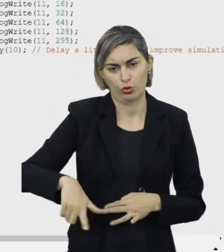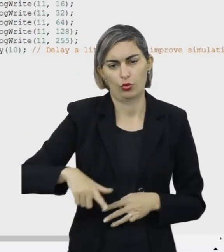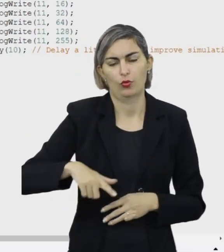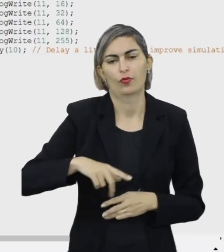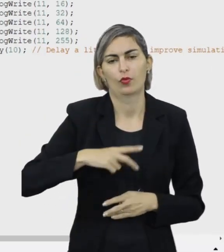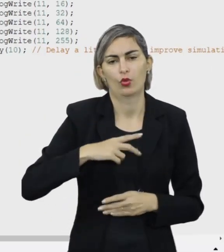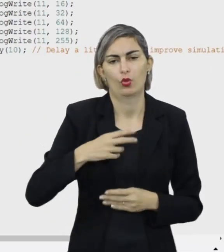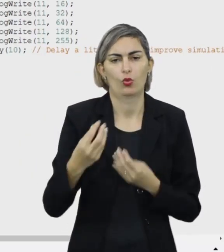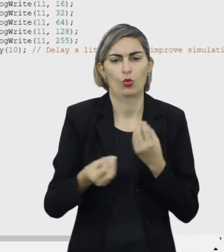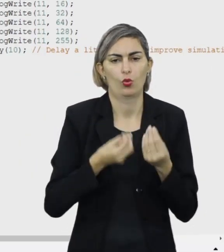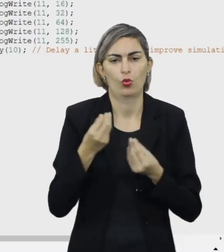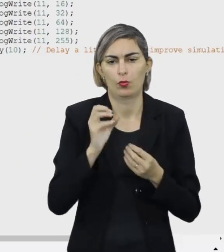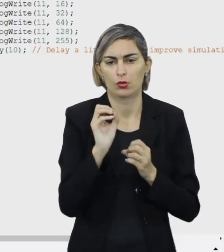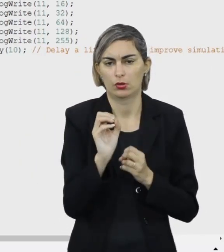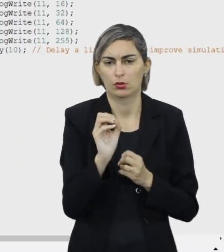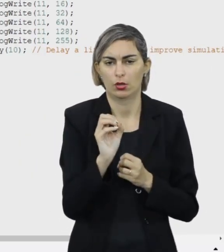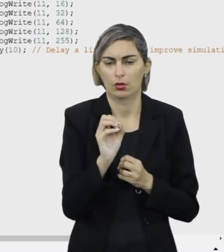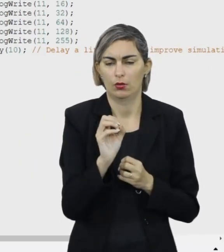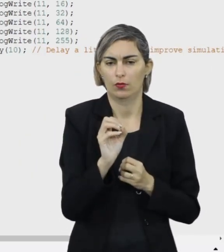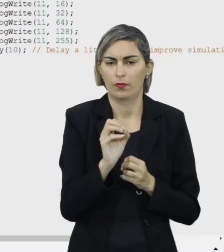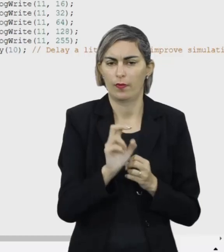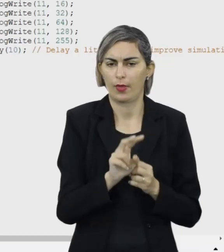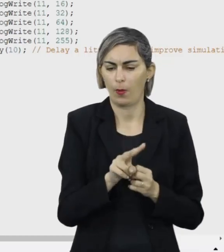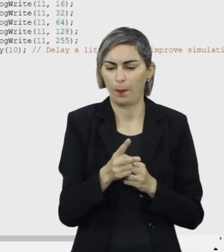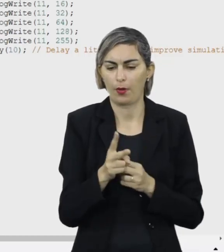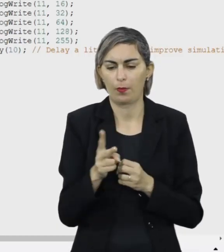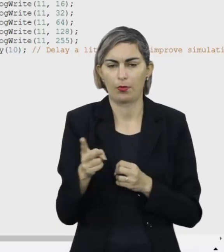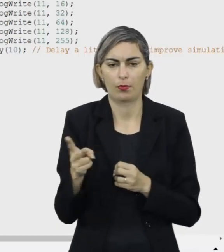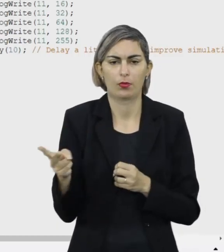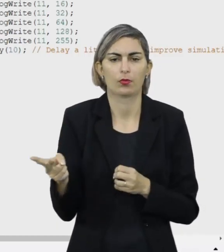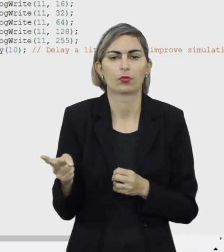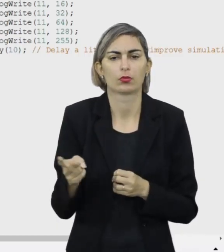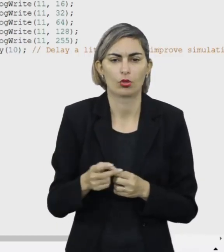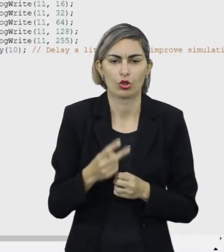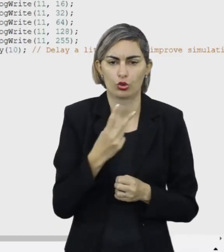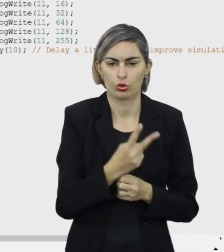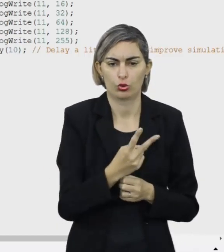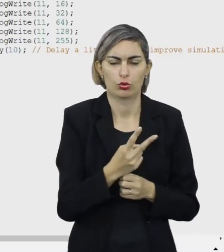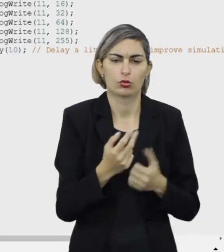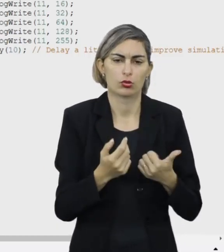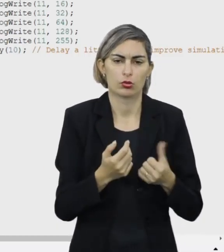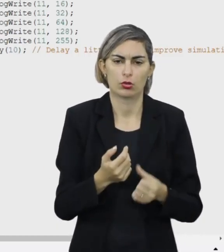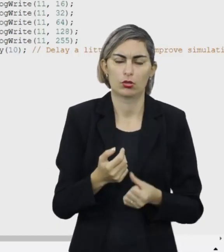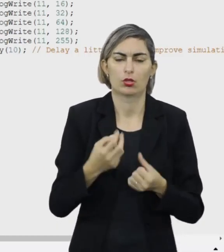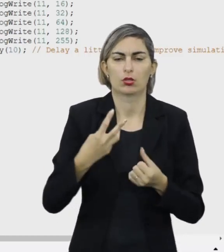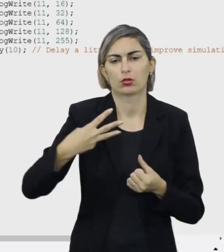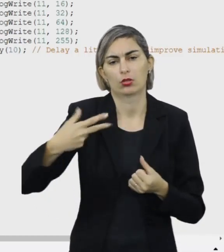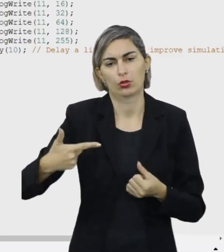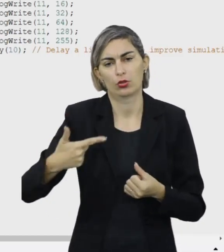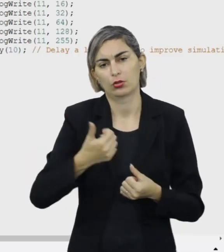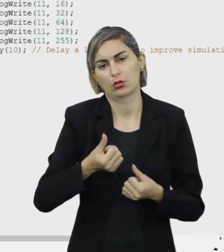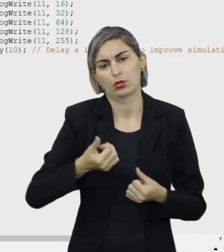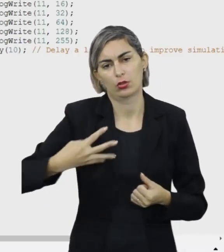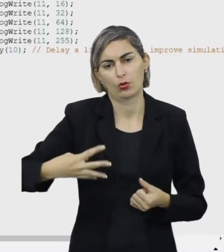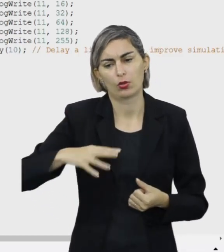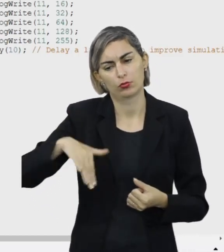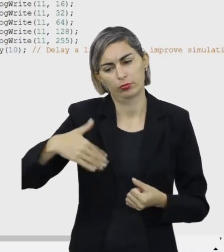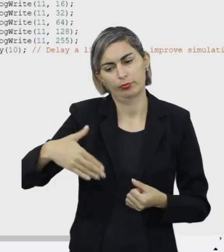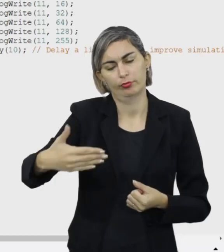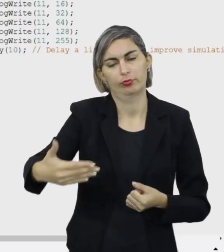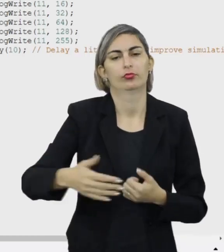aqui com 0. Pronto, vamos aumentando essa escala mais ou menos de 2. Então 16, 32, 64 e assim a gente vai,